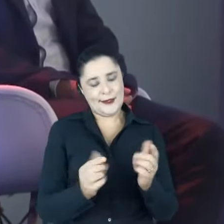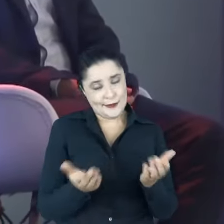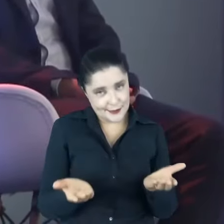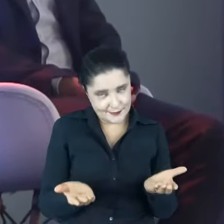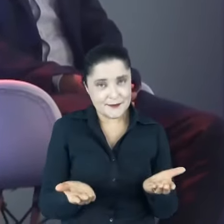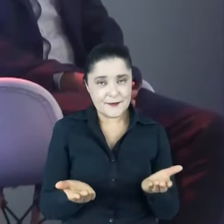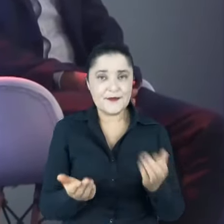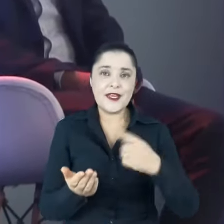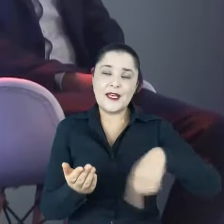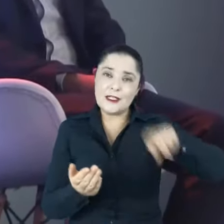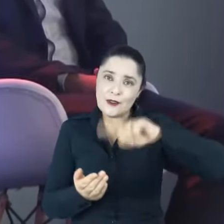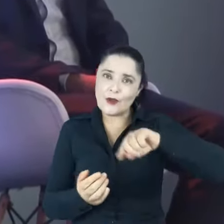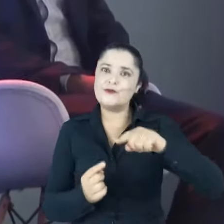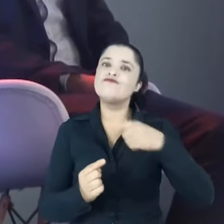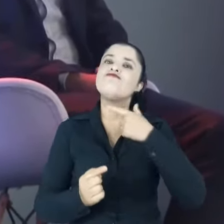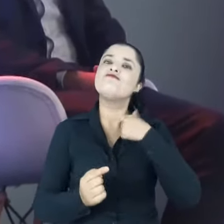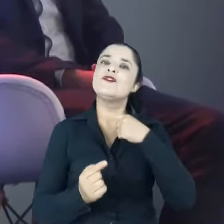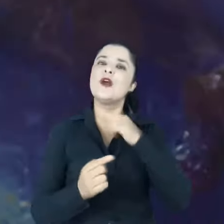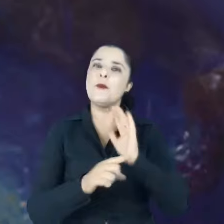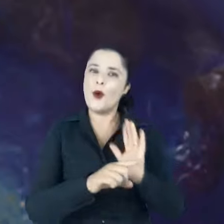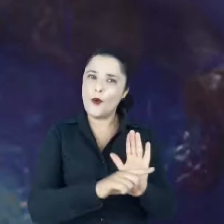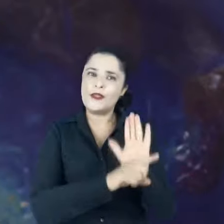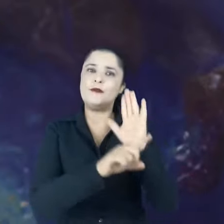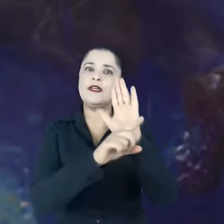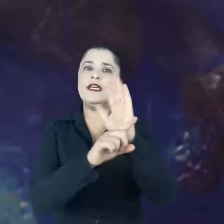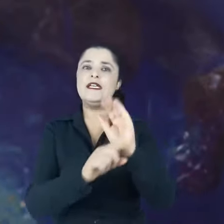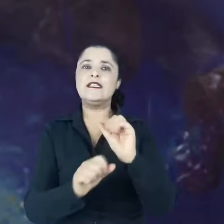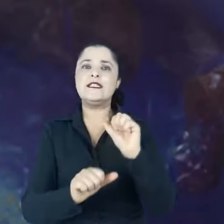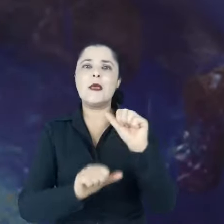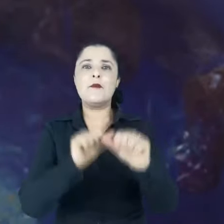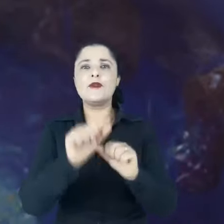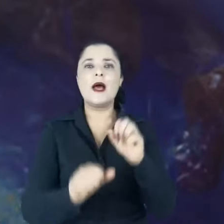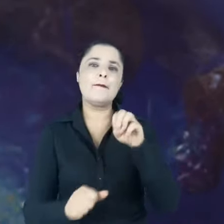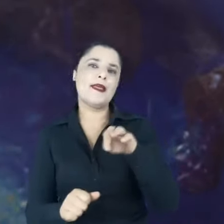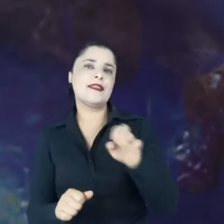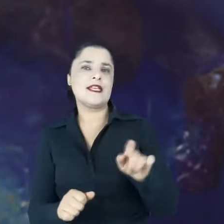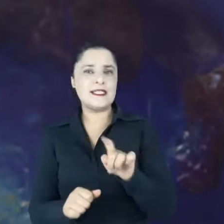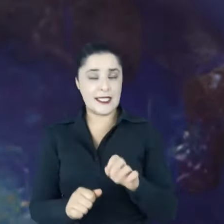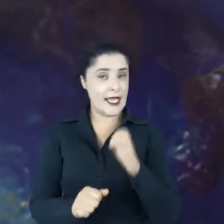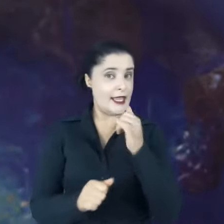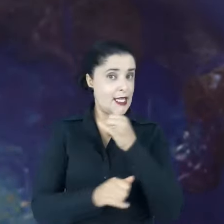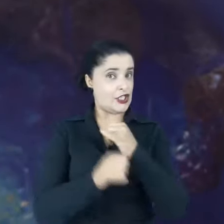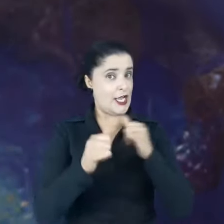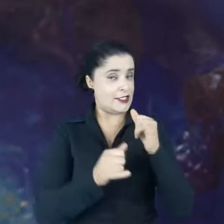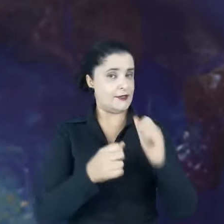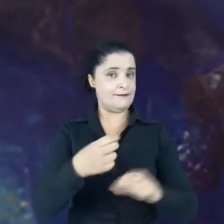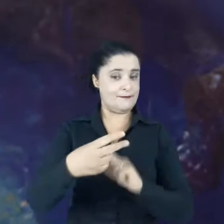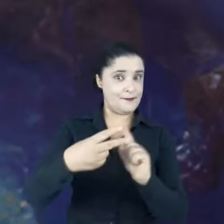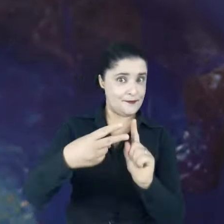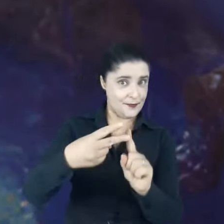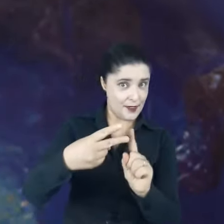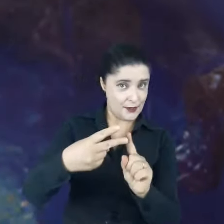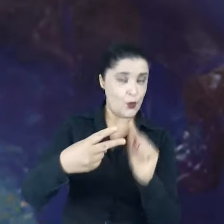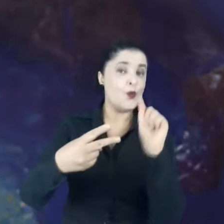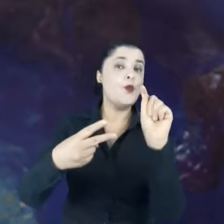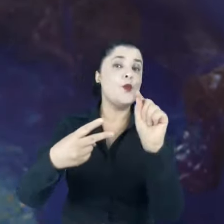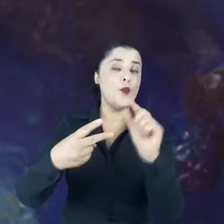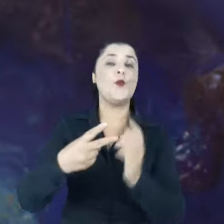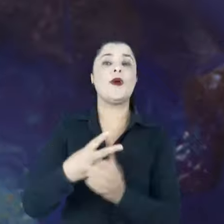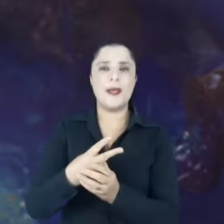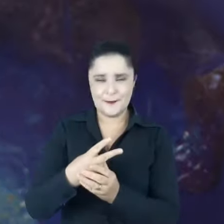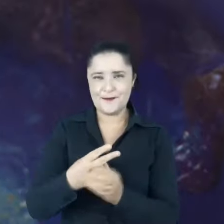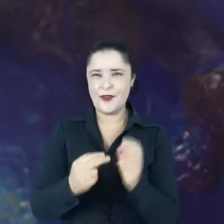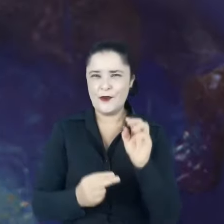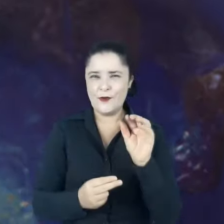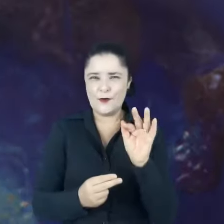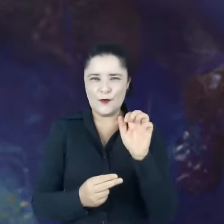grande contribuição sem mudar a matriz energética. A segunda é utilizar a fonte, o ouro em pó,